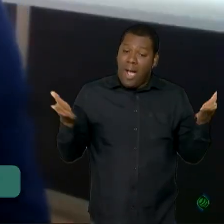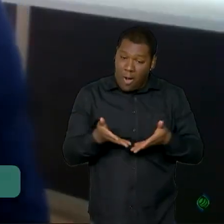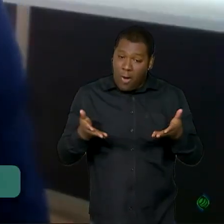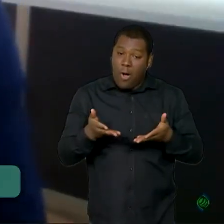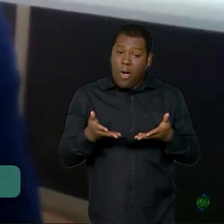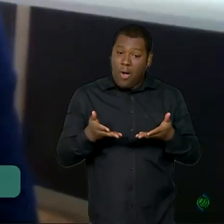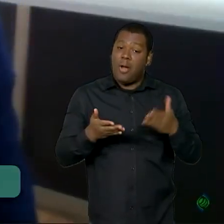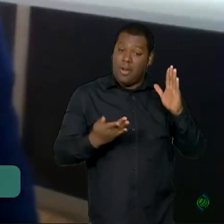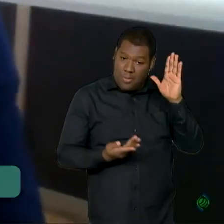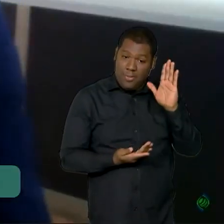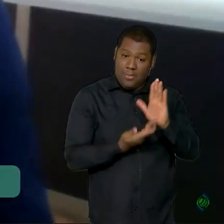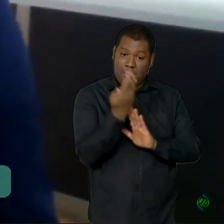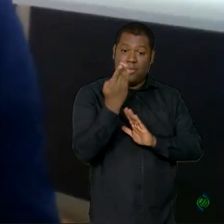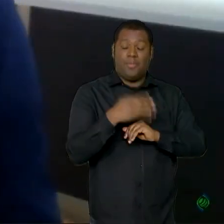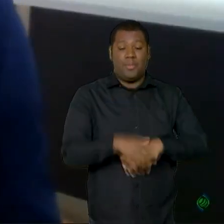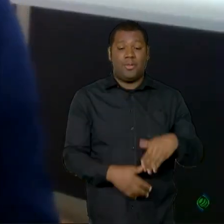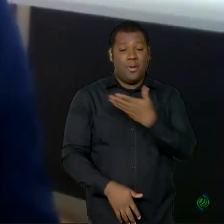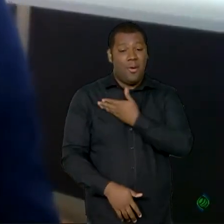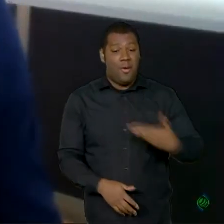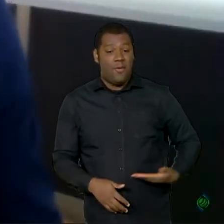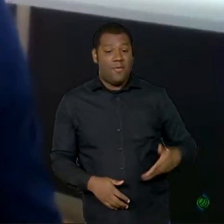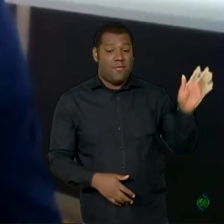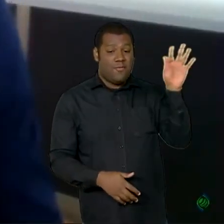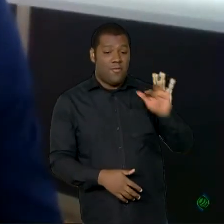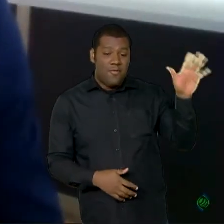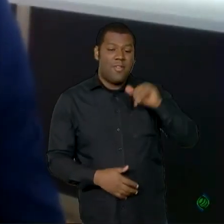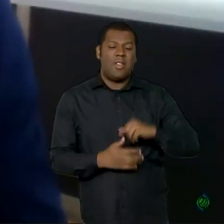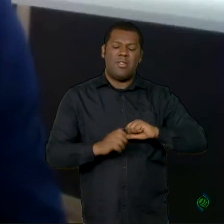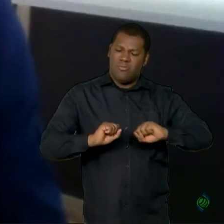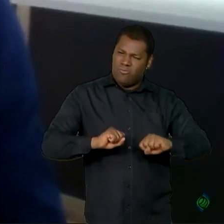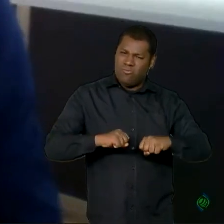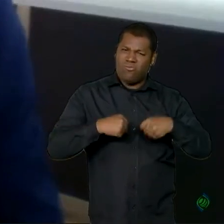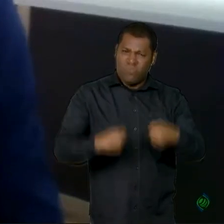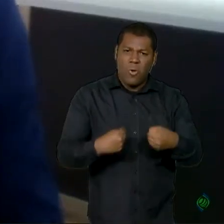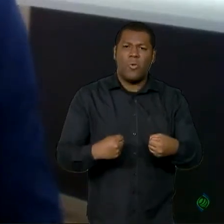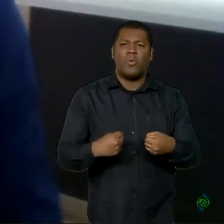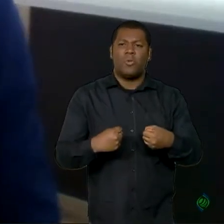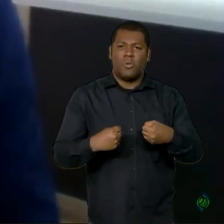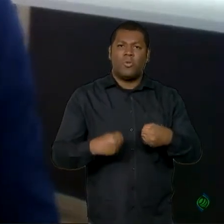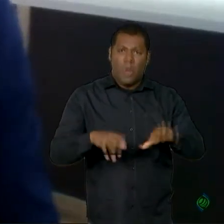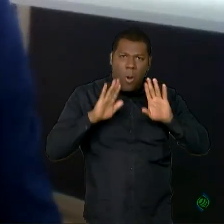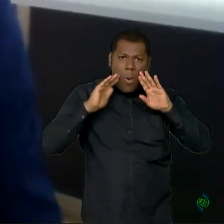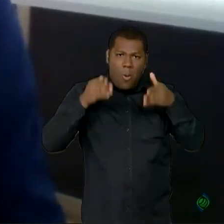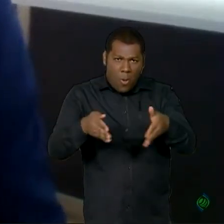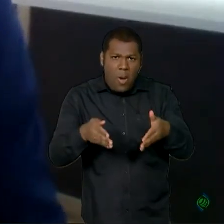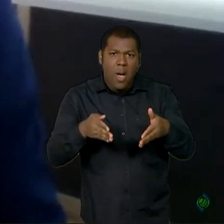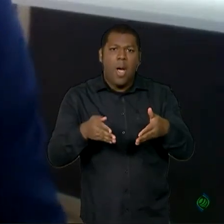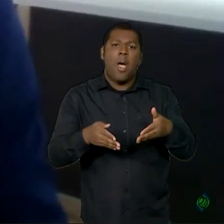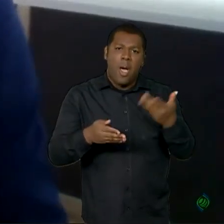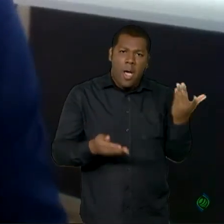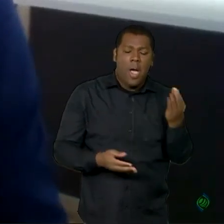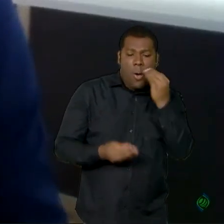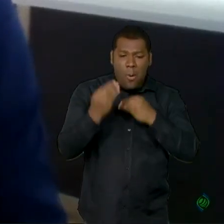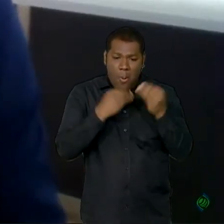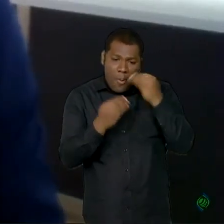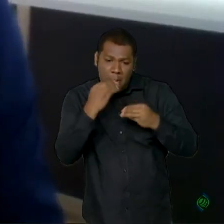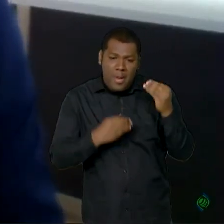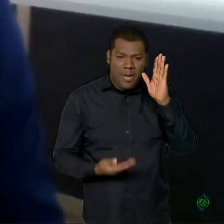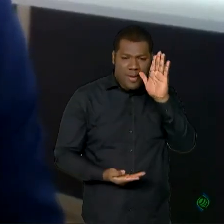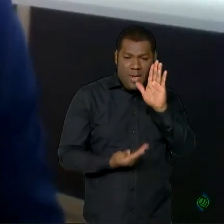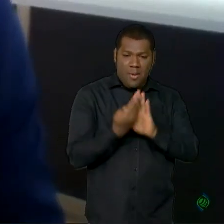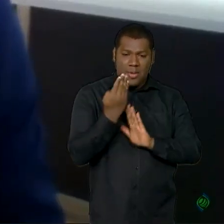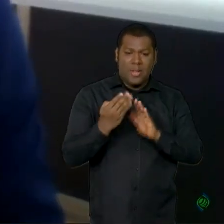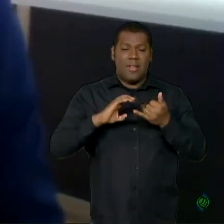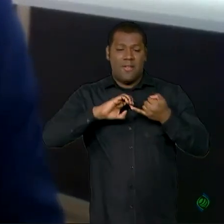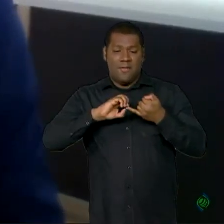governo federal tem se dedicado muito no aumento da produção de alimentos no nosso país, e o